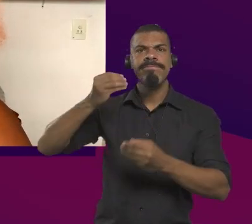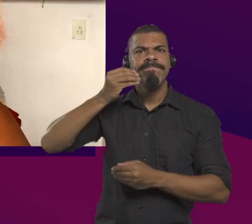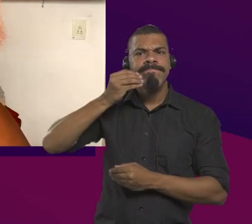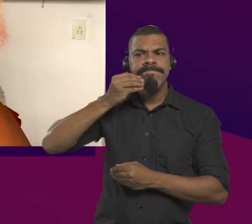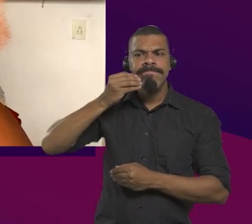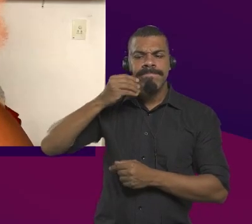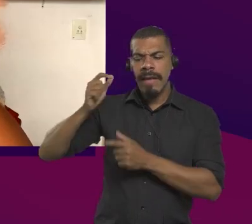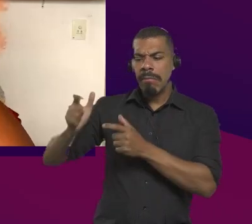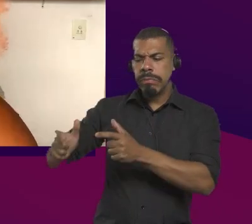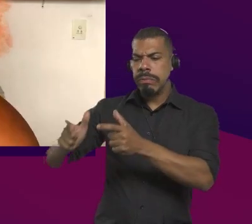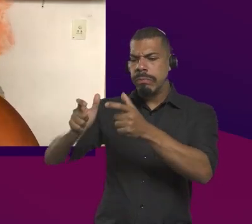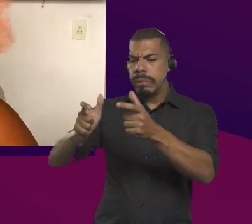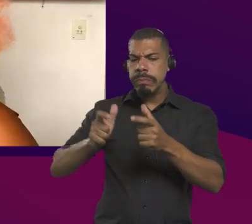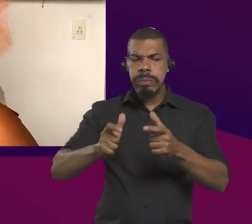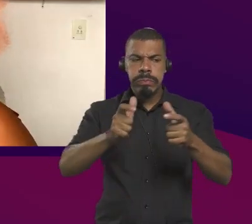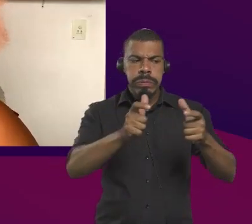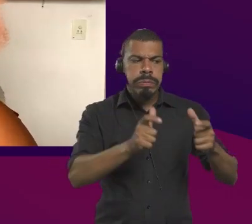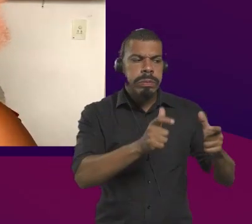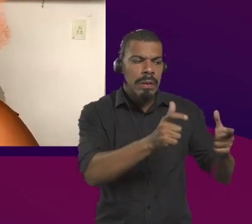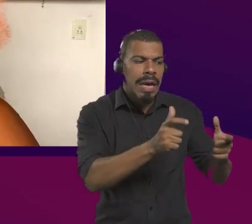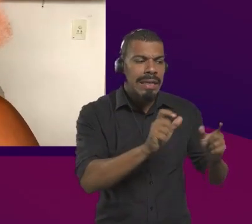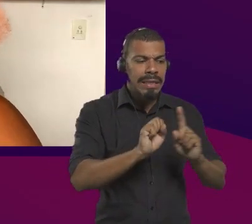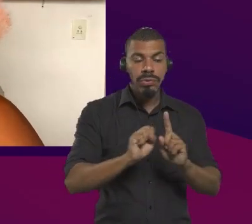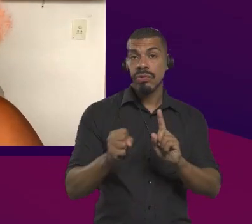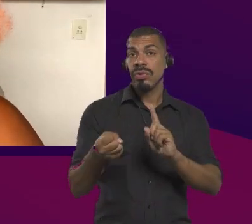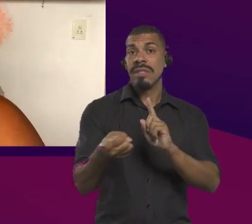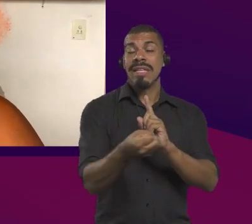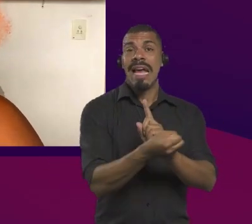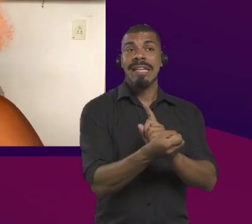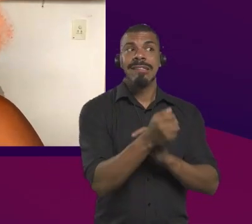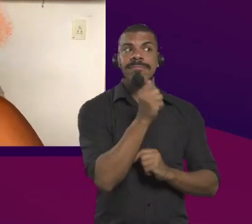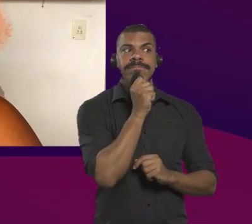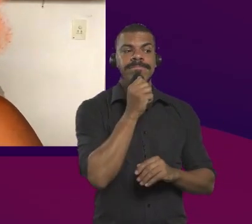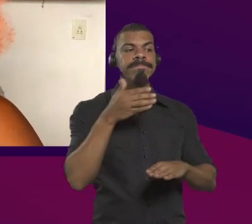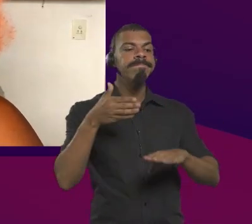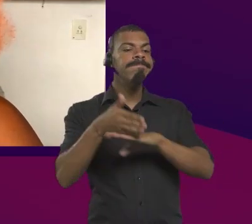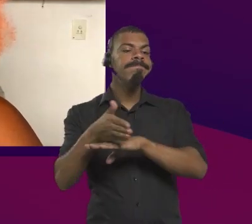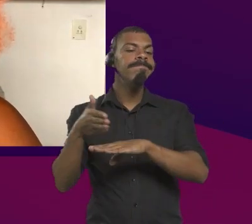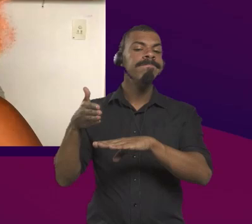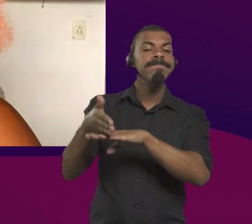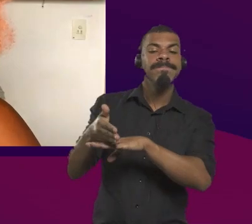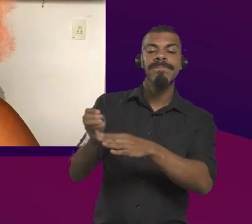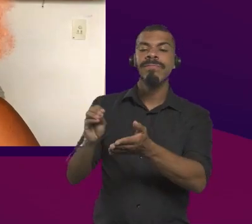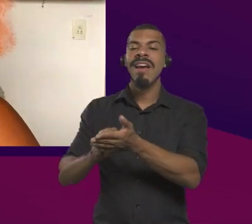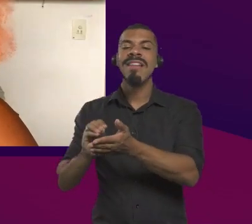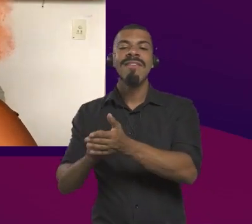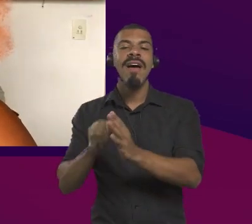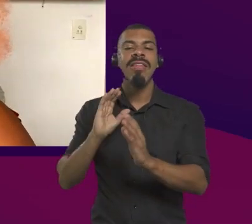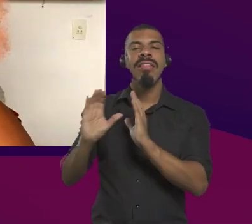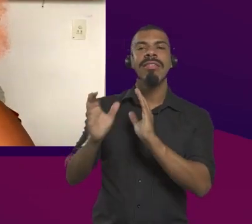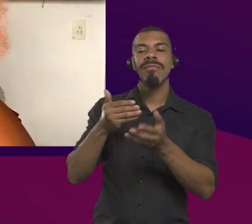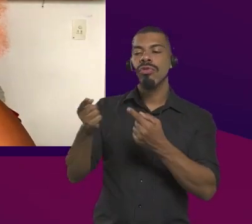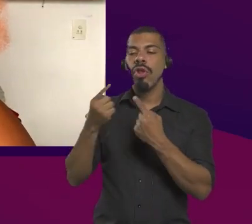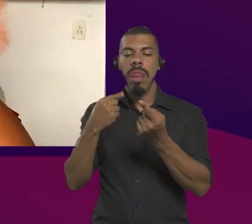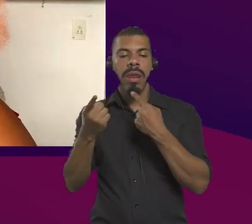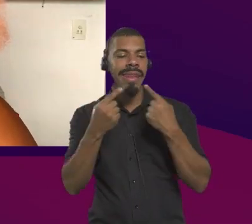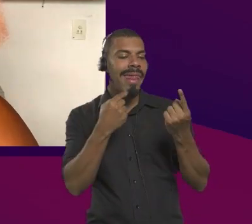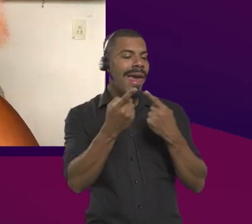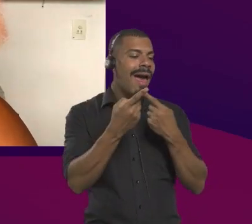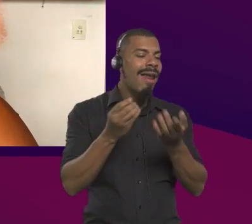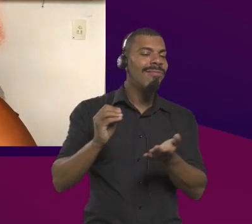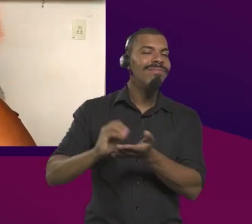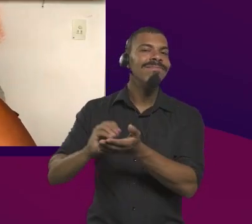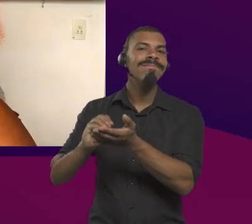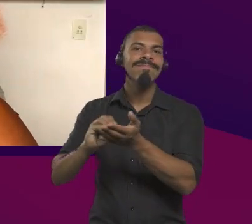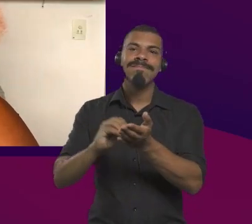muitos espaços, muitos vieses da sociedade que a gente não consegue dialogar, conversar, porque ainda é necessário alguns